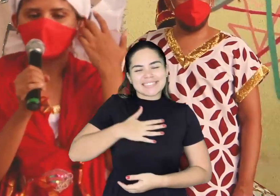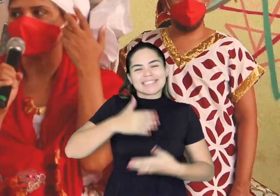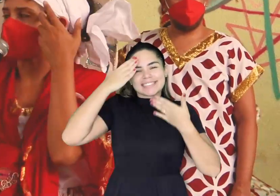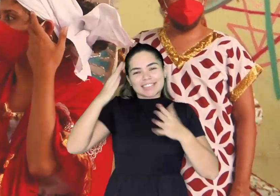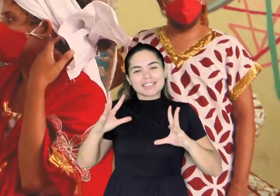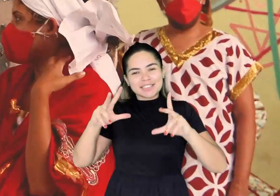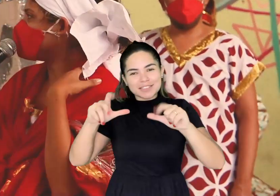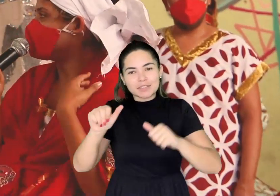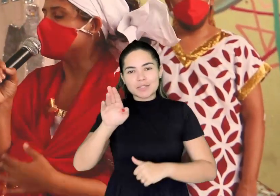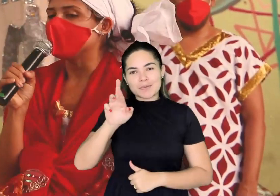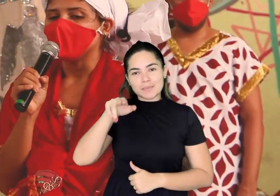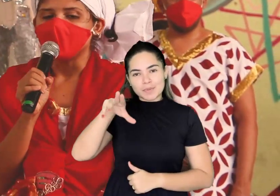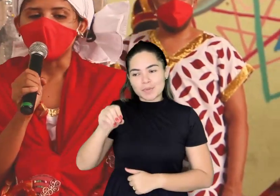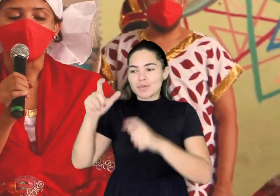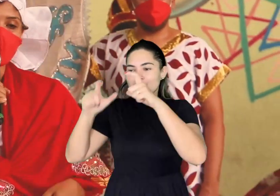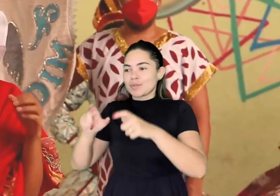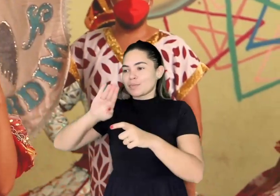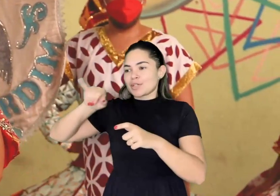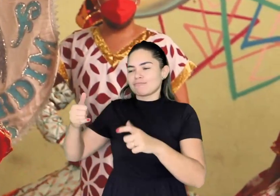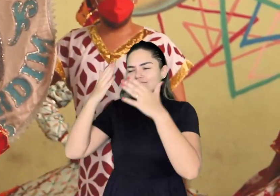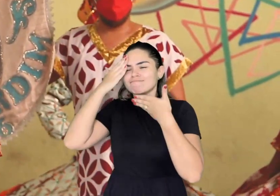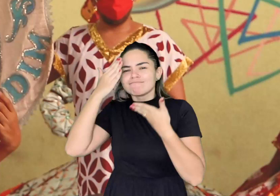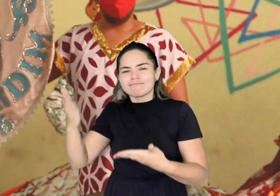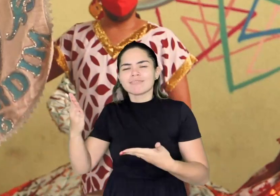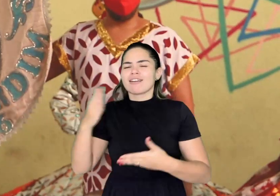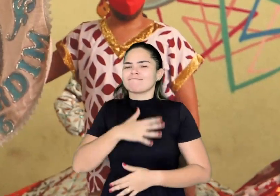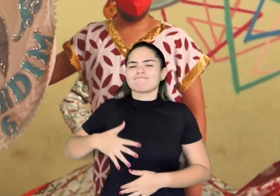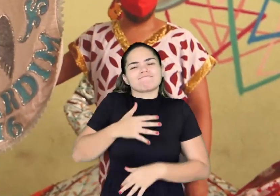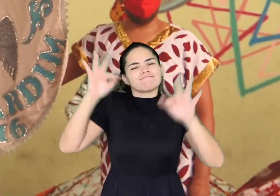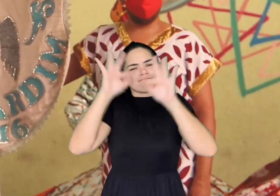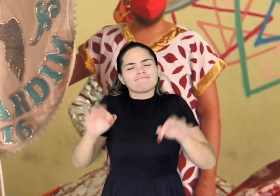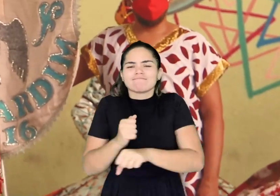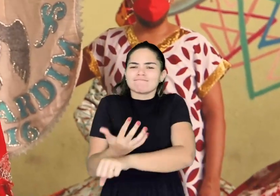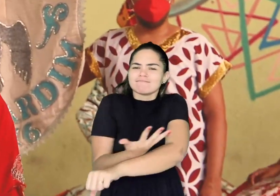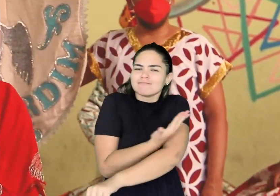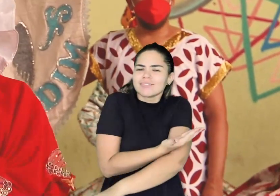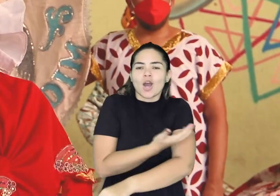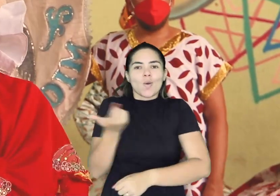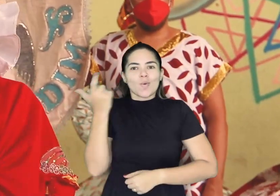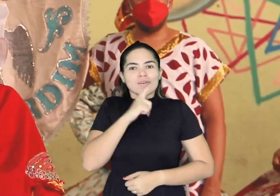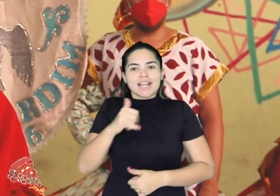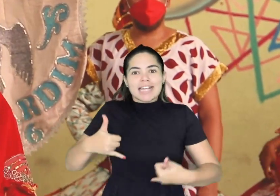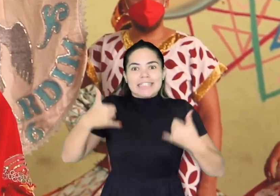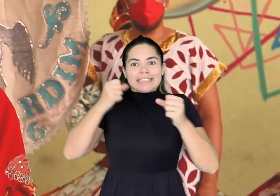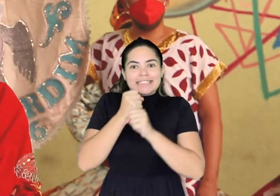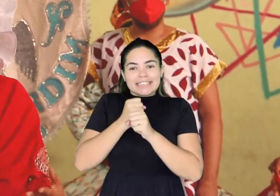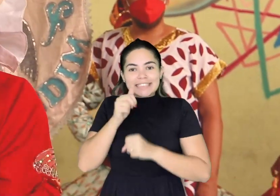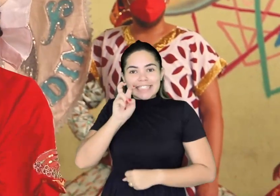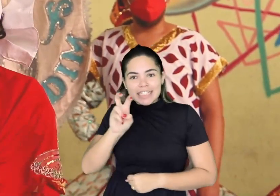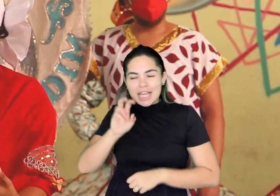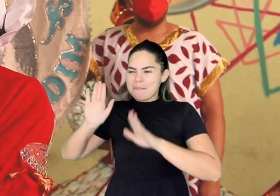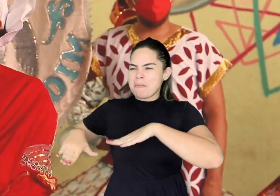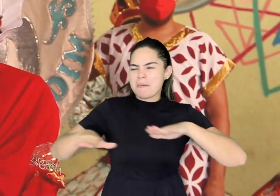Gratidão, Bruno, gratidão, Nação Bom Jardim. E é com muita felicidade, muita emoção que a gente chega nesses 5 anos com